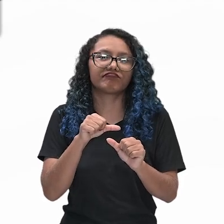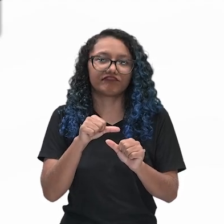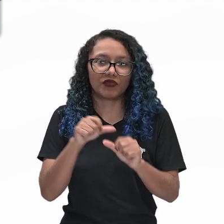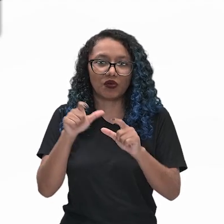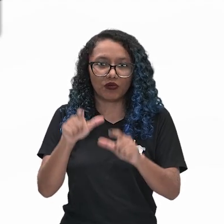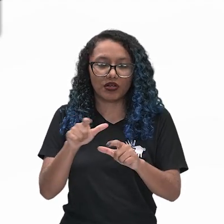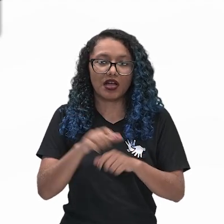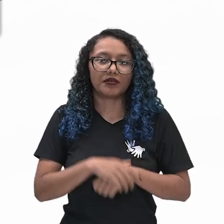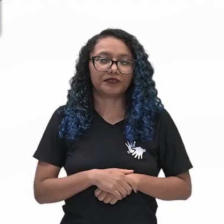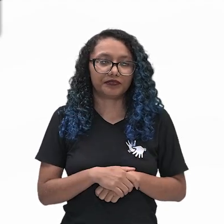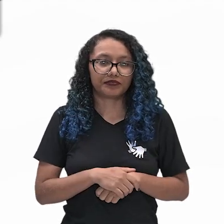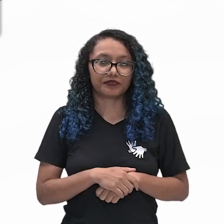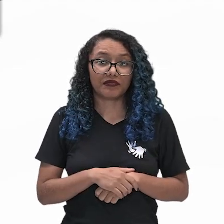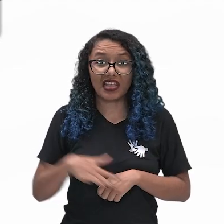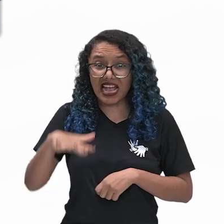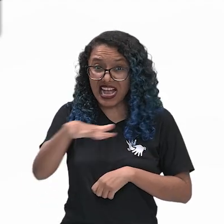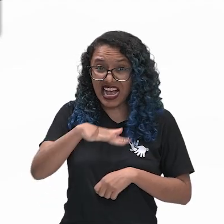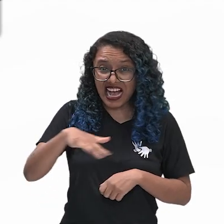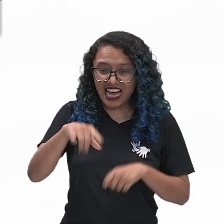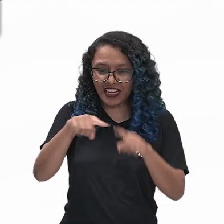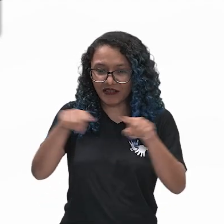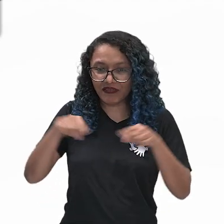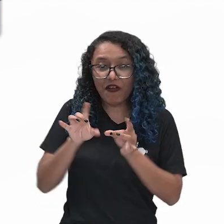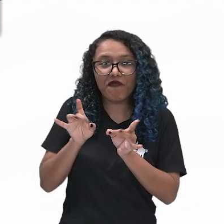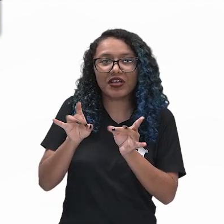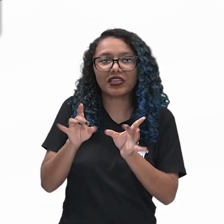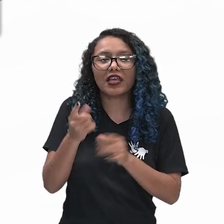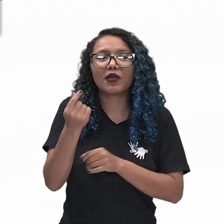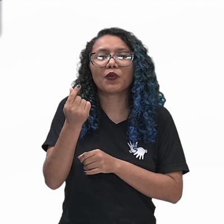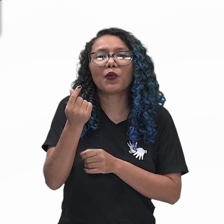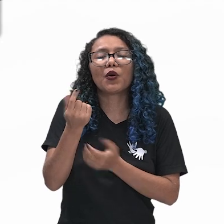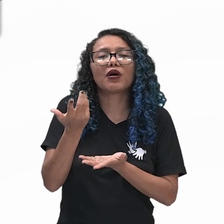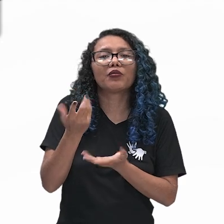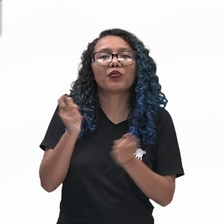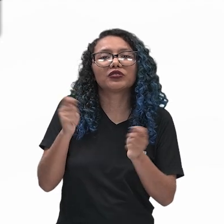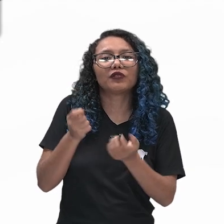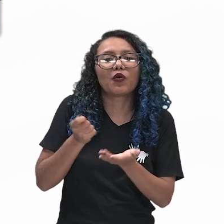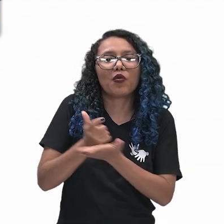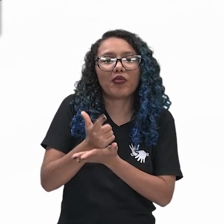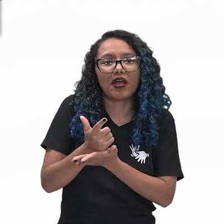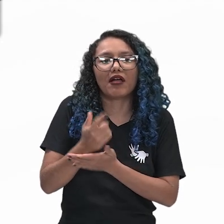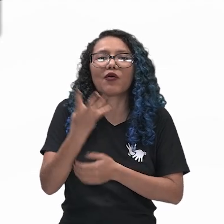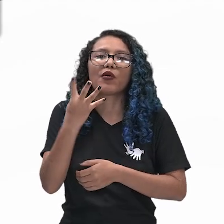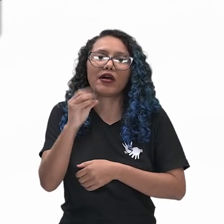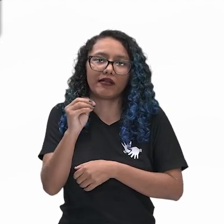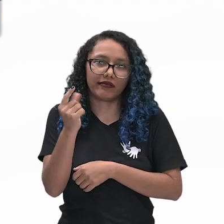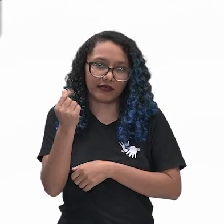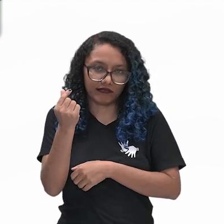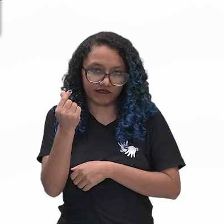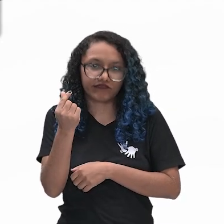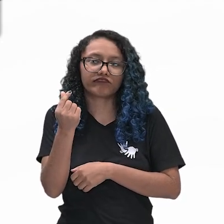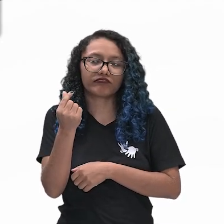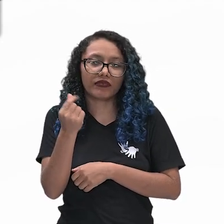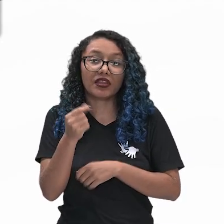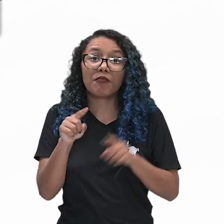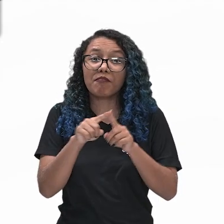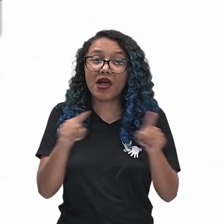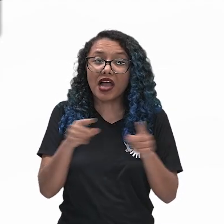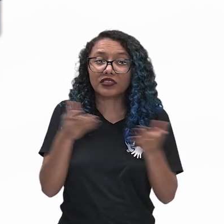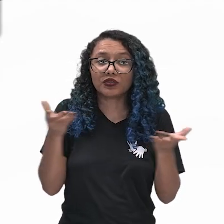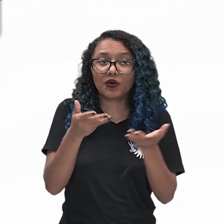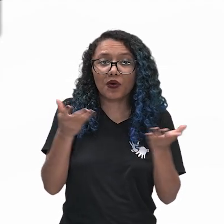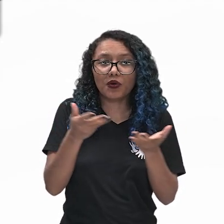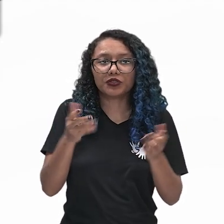quadrado naquela cidade valia $40. Vamos ver, hoje chega